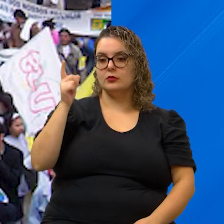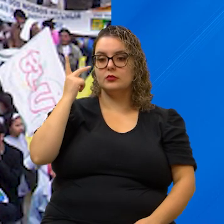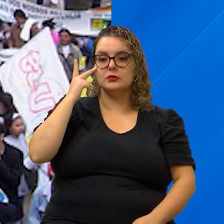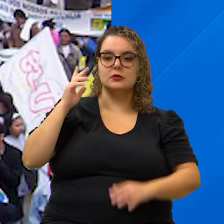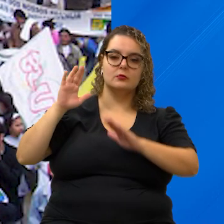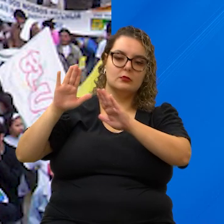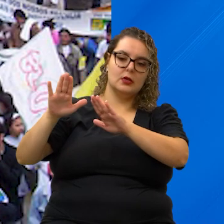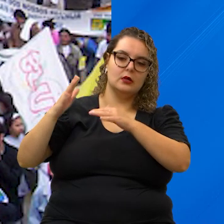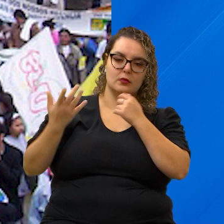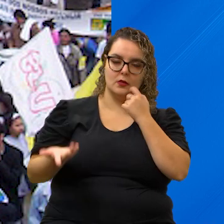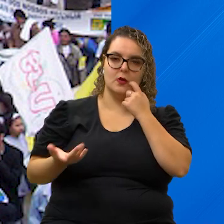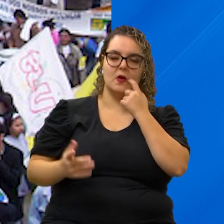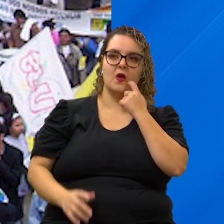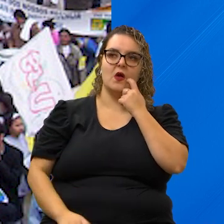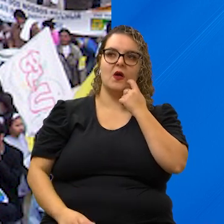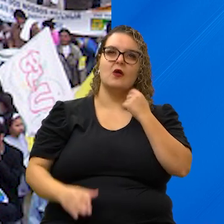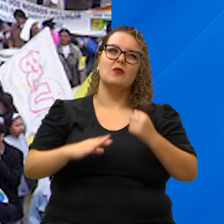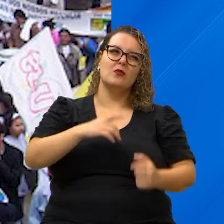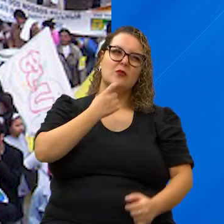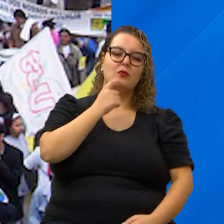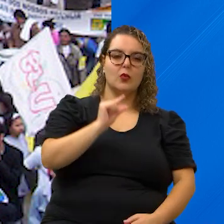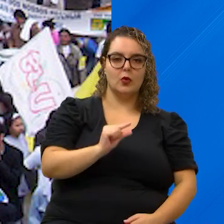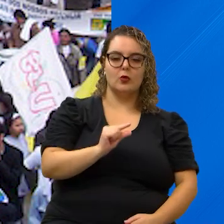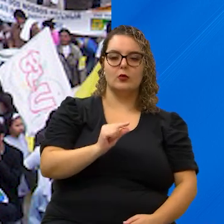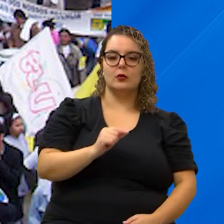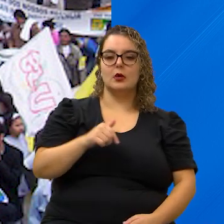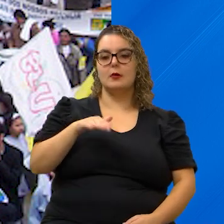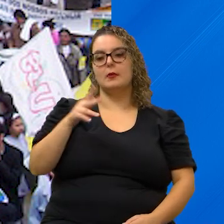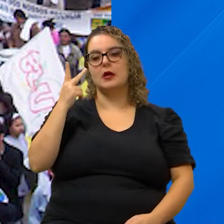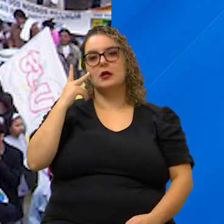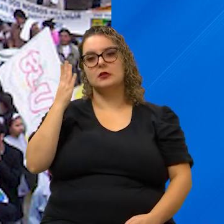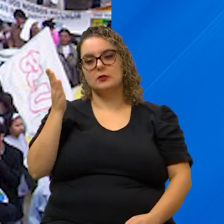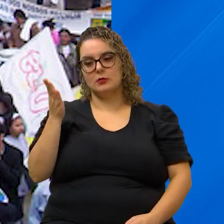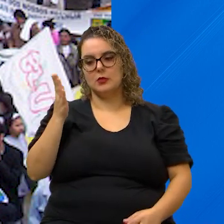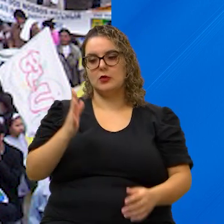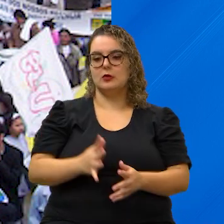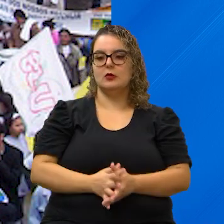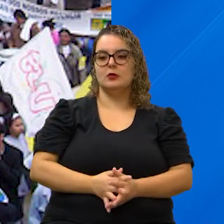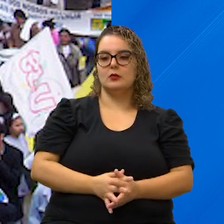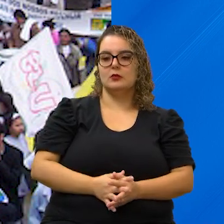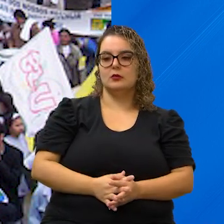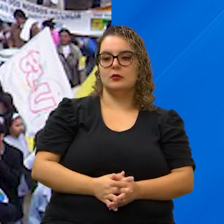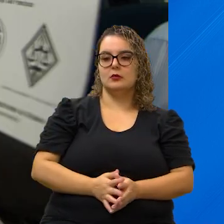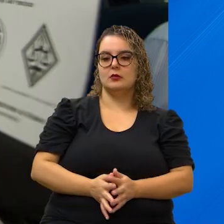muito em São Paulo. Eu ficava em Campinas, mas mais até em São Paulo.